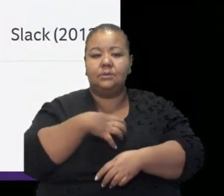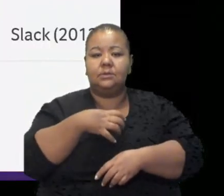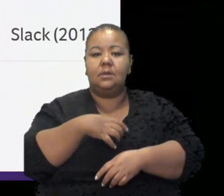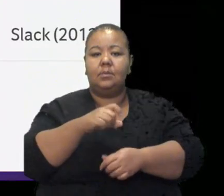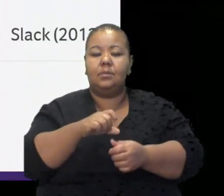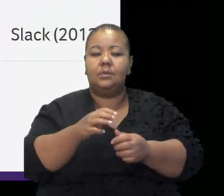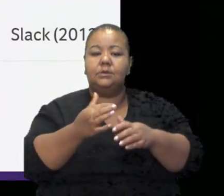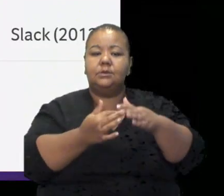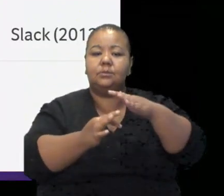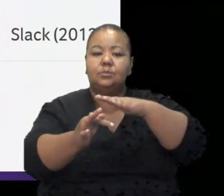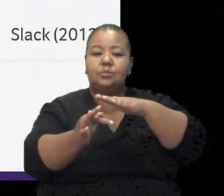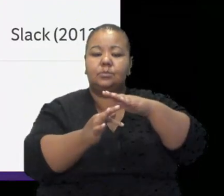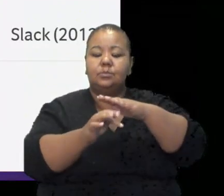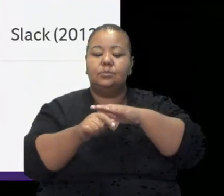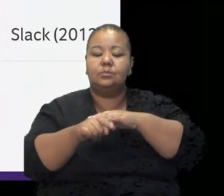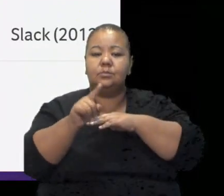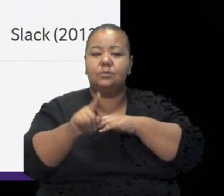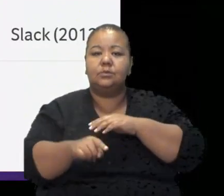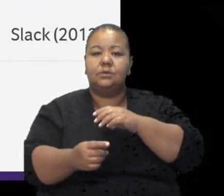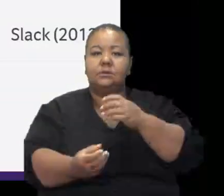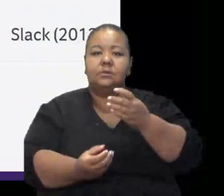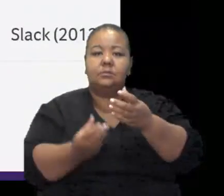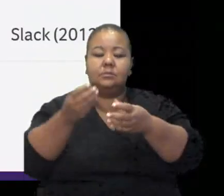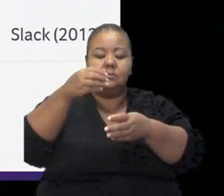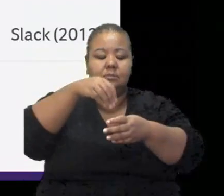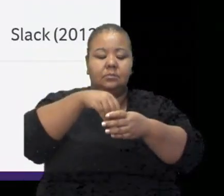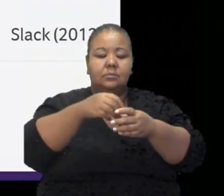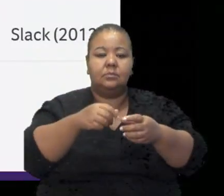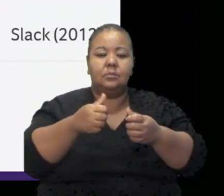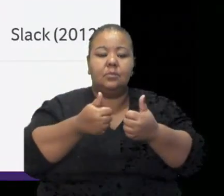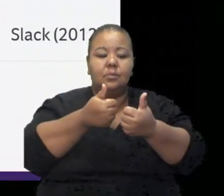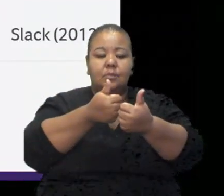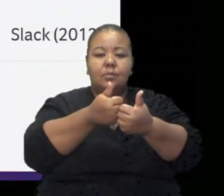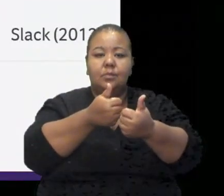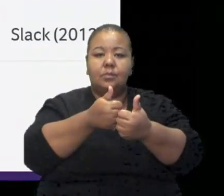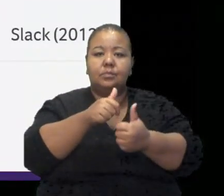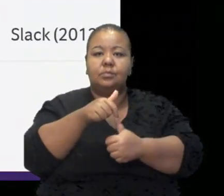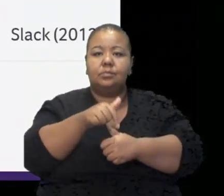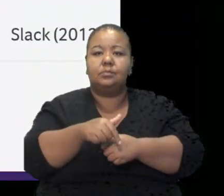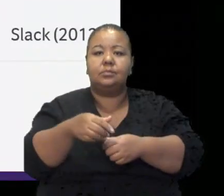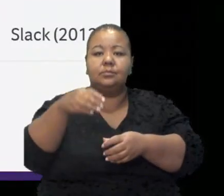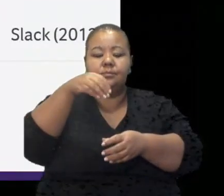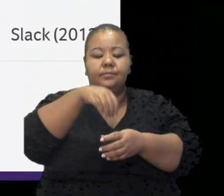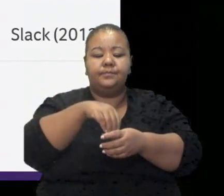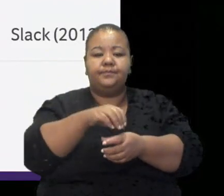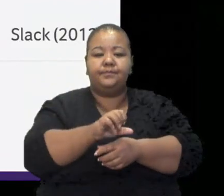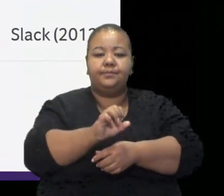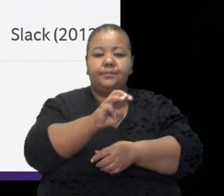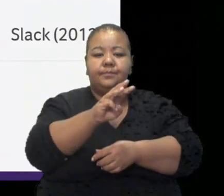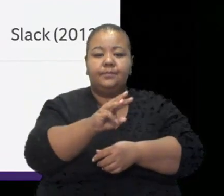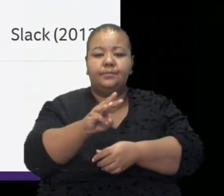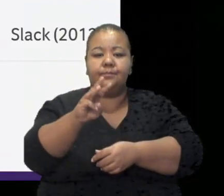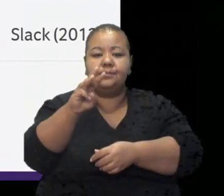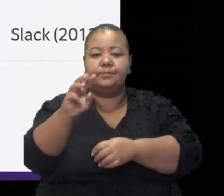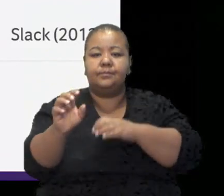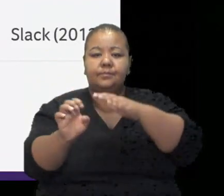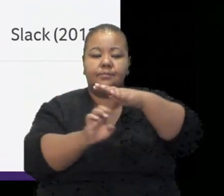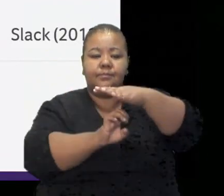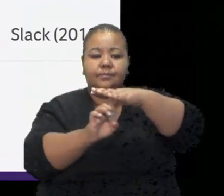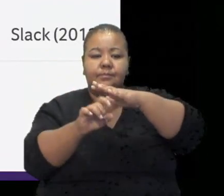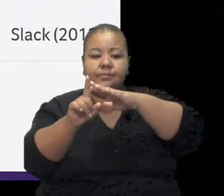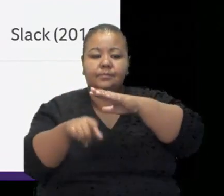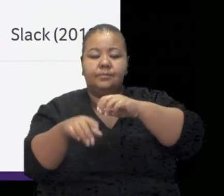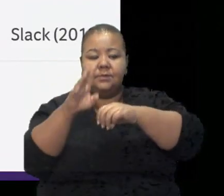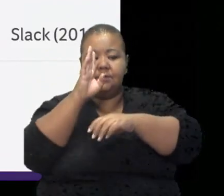fornecimento, no qual os fornecedores estão instalados nas mediações, né, ou mesmo no site da empresa, e eles vão